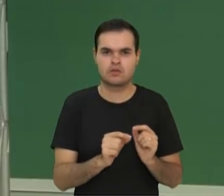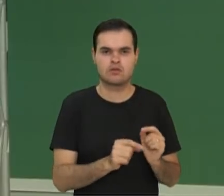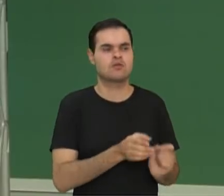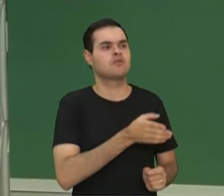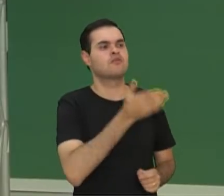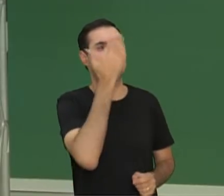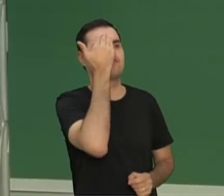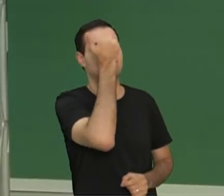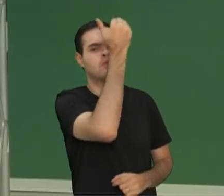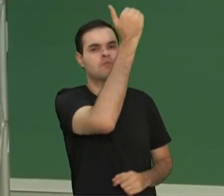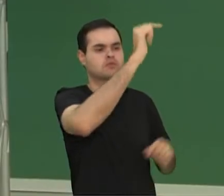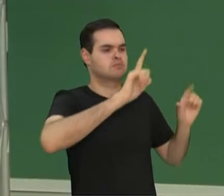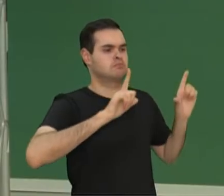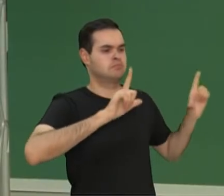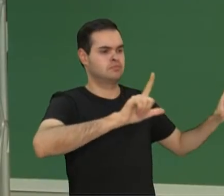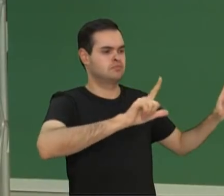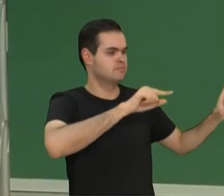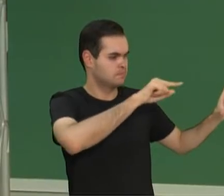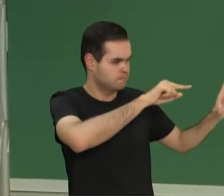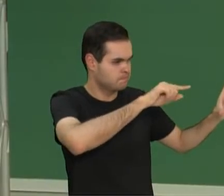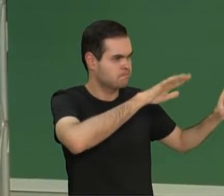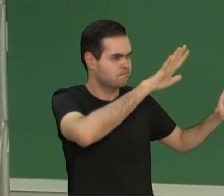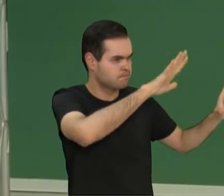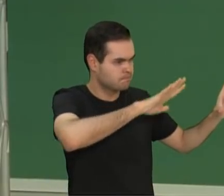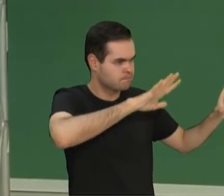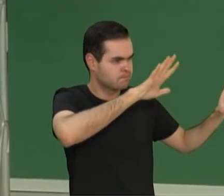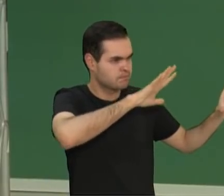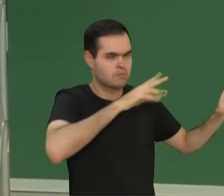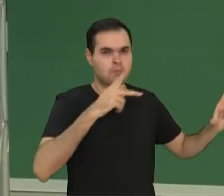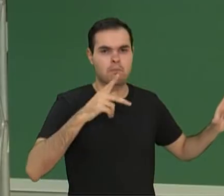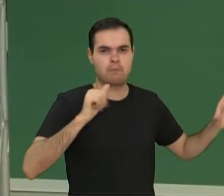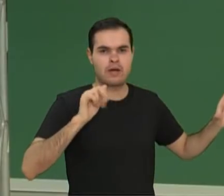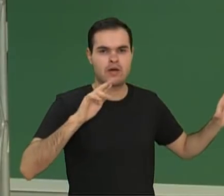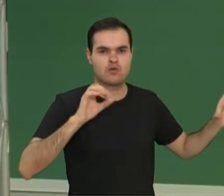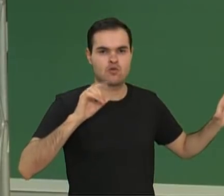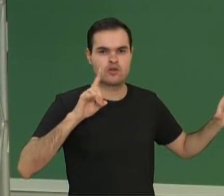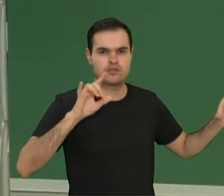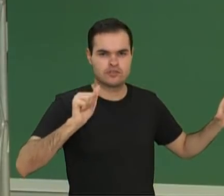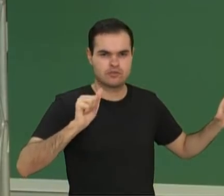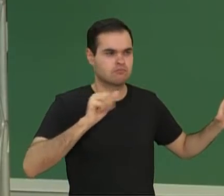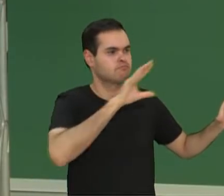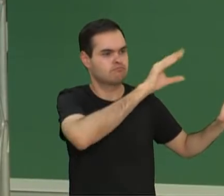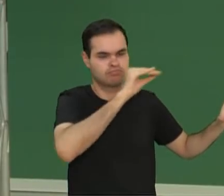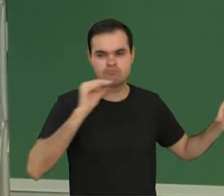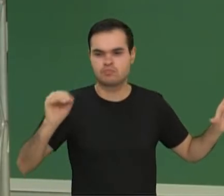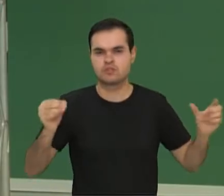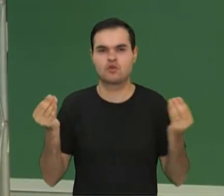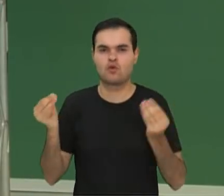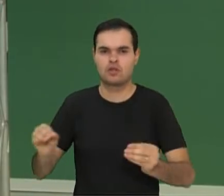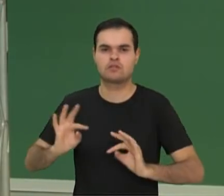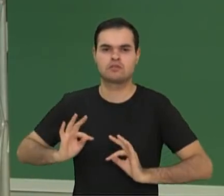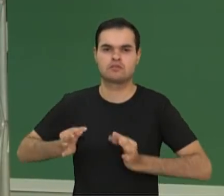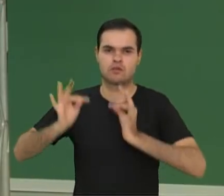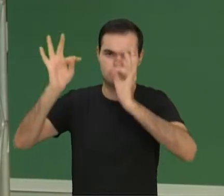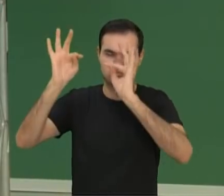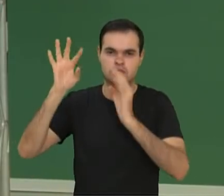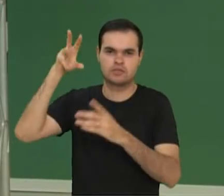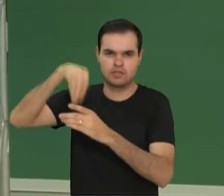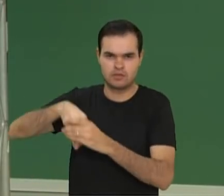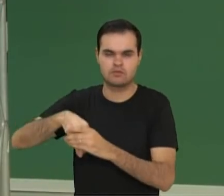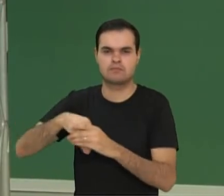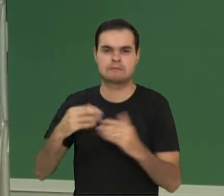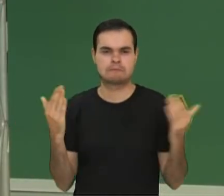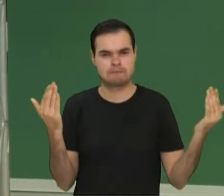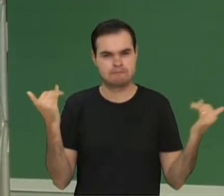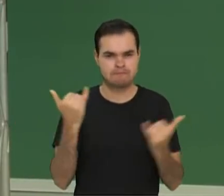conhecidas, renomadas, e o que ele faz? Ele faz uma paródia, ele coloca elementos tecnológicos presentes